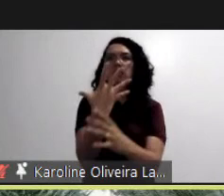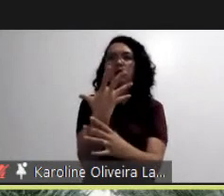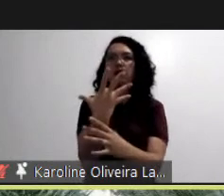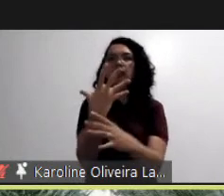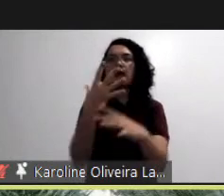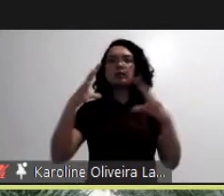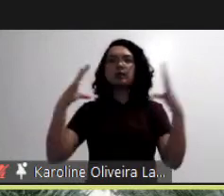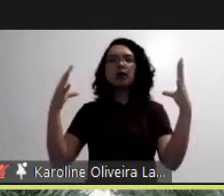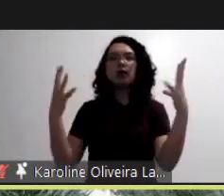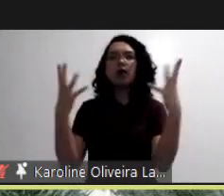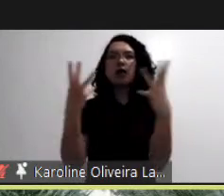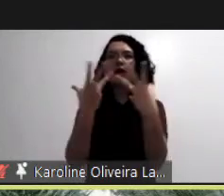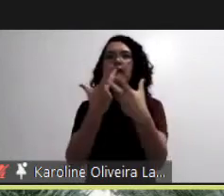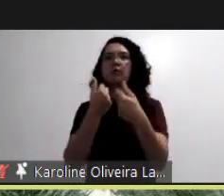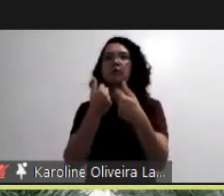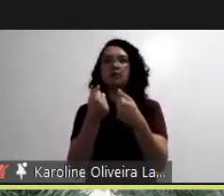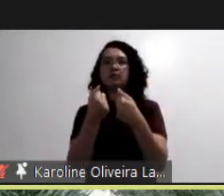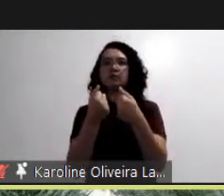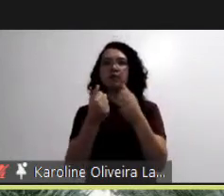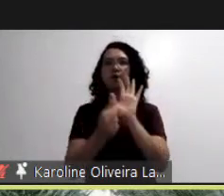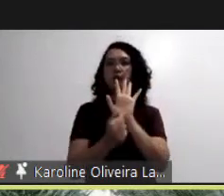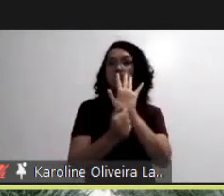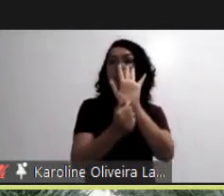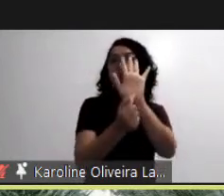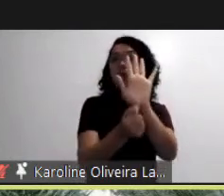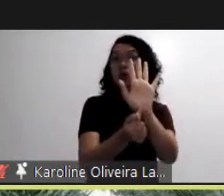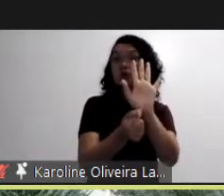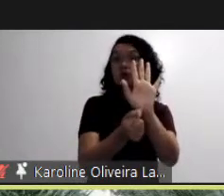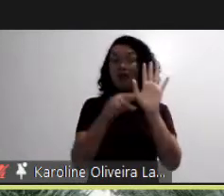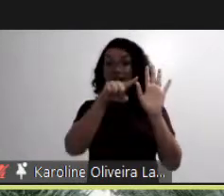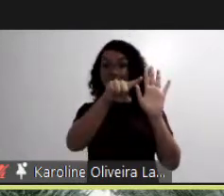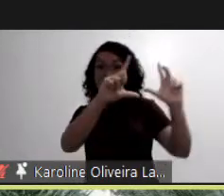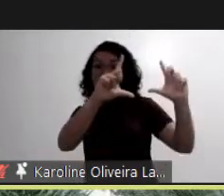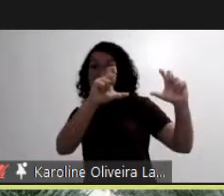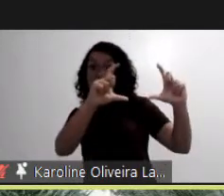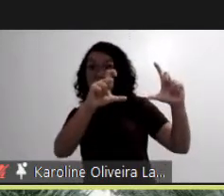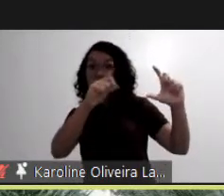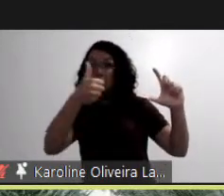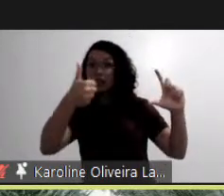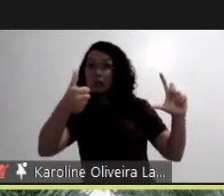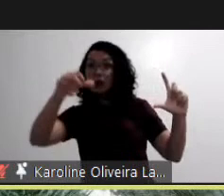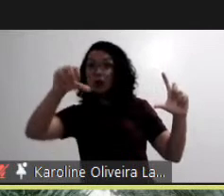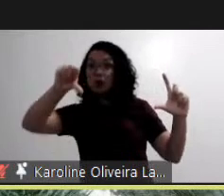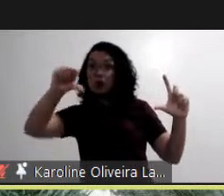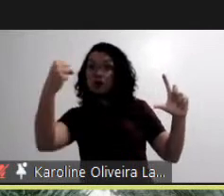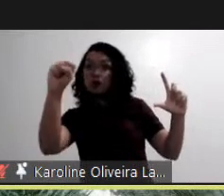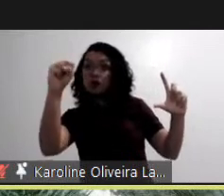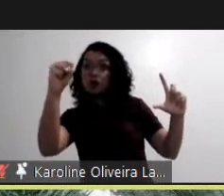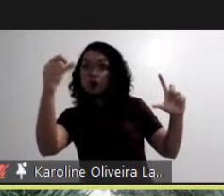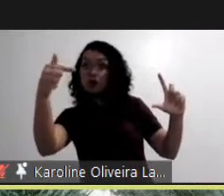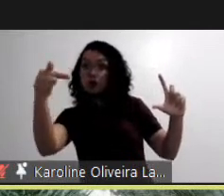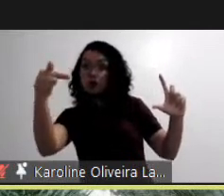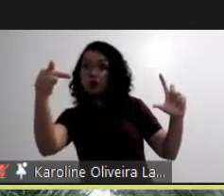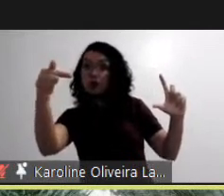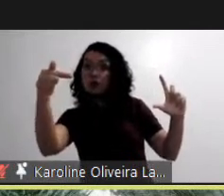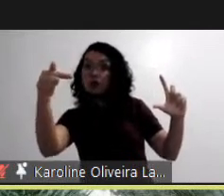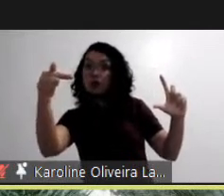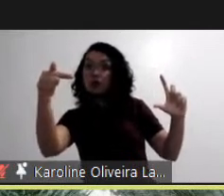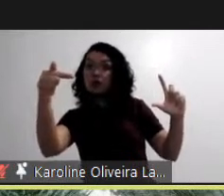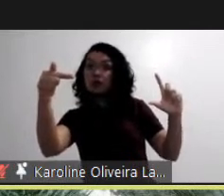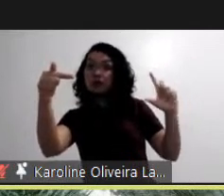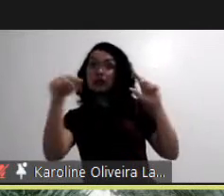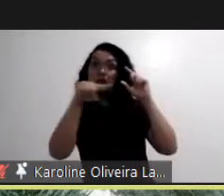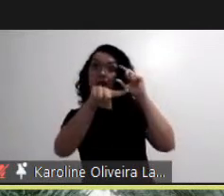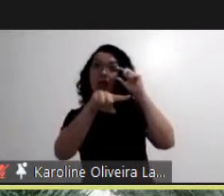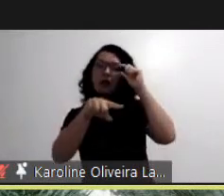Este é o oitavo andar, mas isso é uma imagem de 1977, quando no oitavo andar ficava o IFAM, com